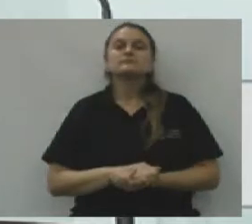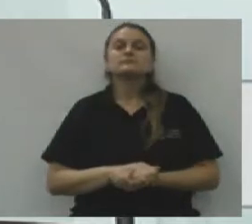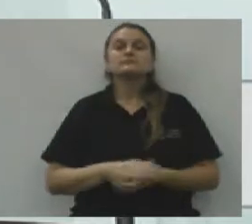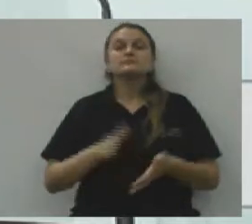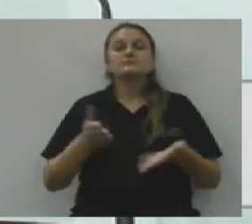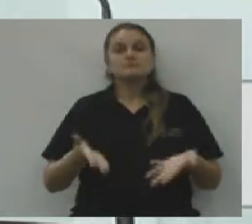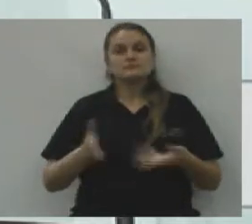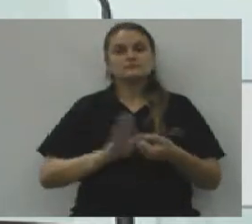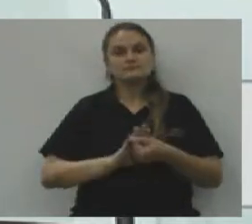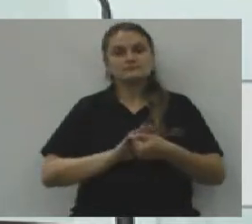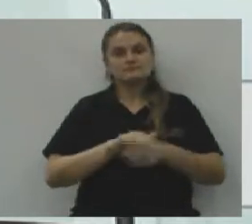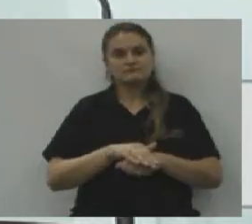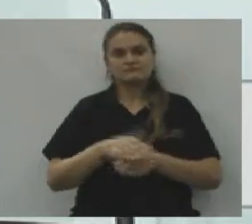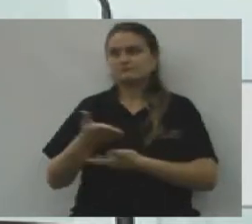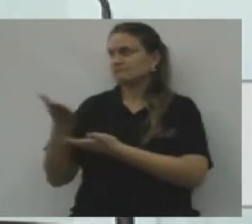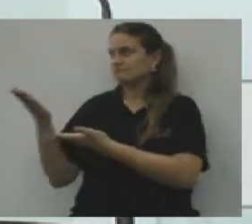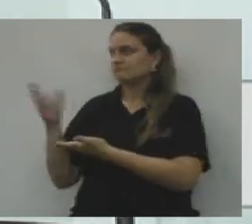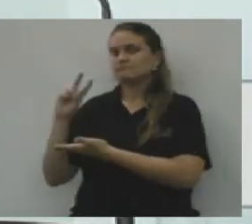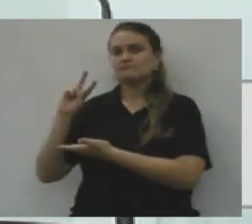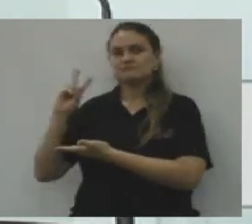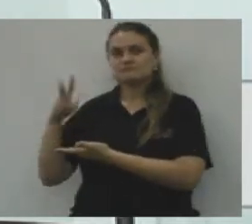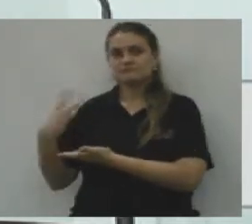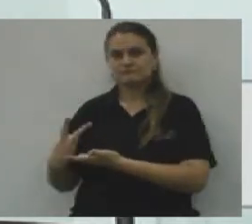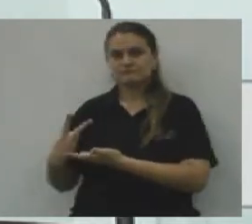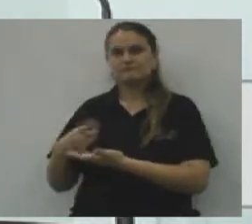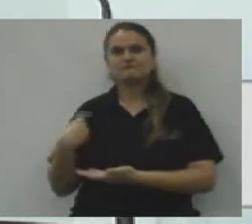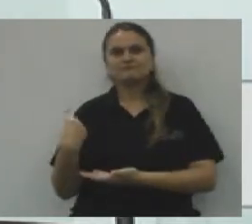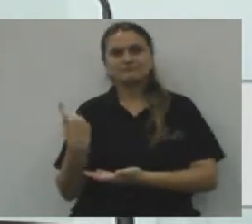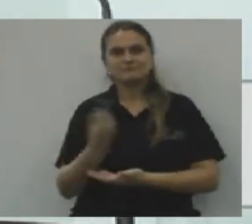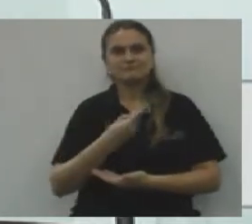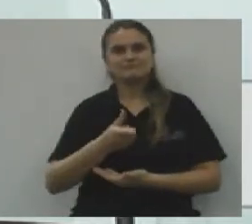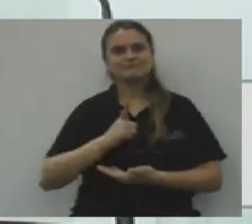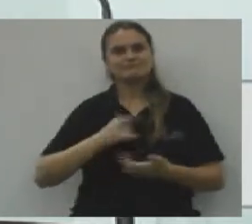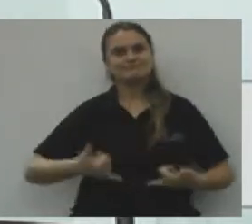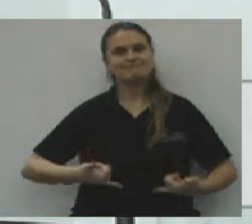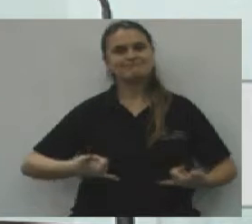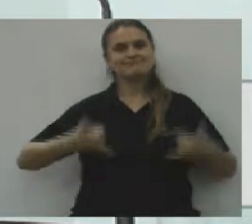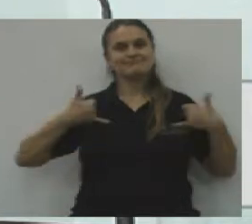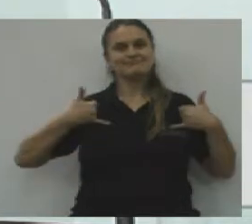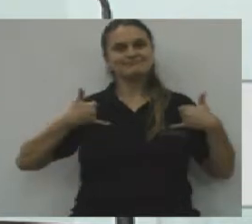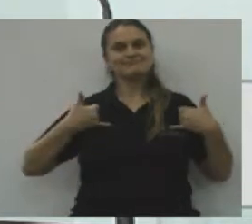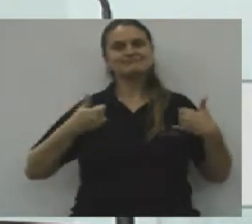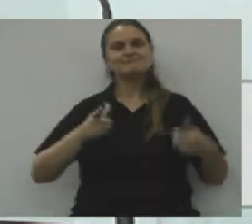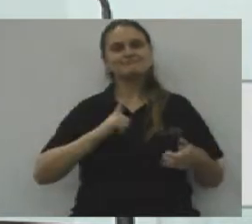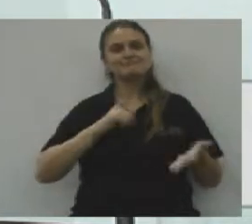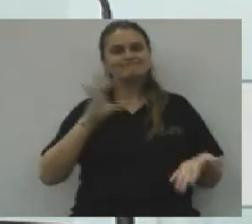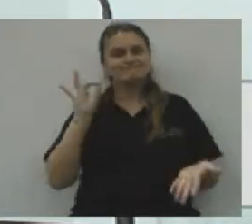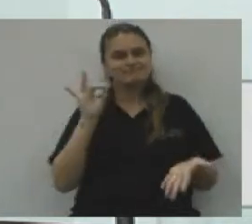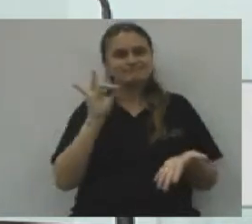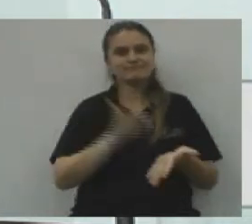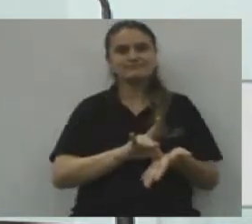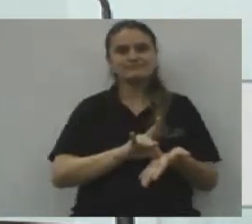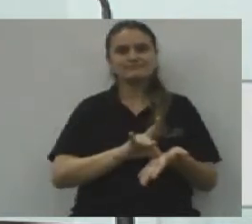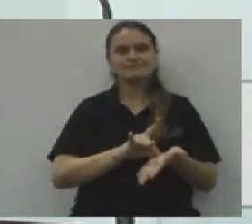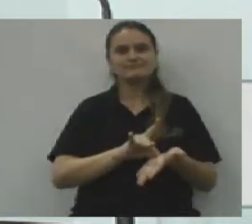na noite de hoje, nobres pares e diz, nós temos a honra de poder estar